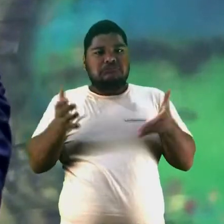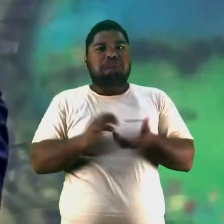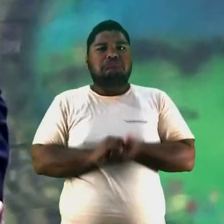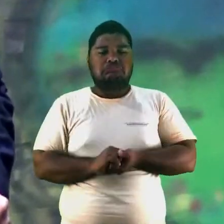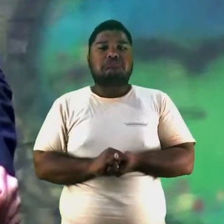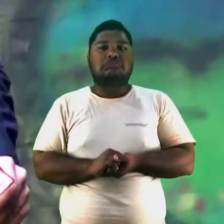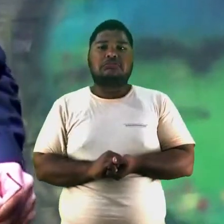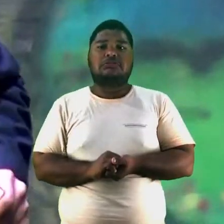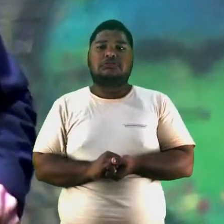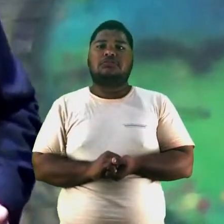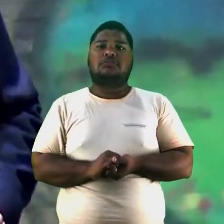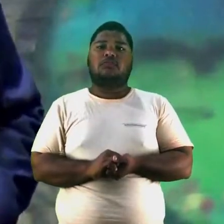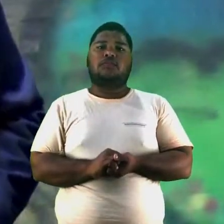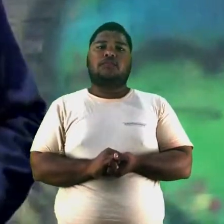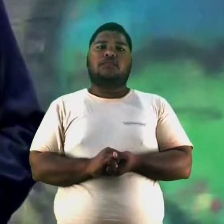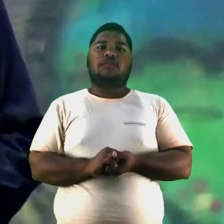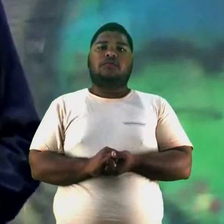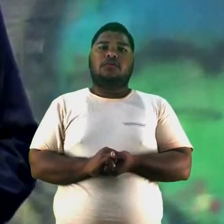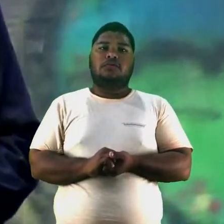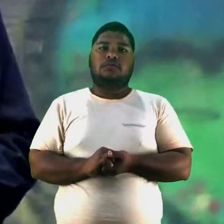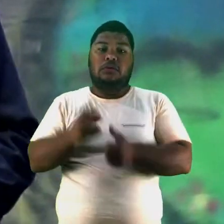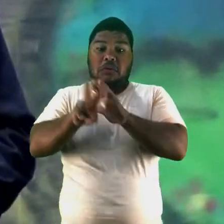O arrebatou ao terceiro céu.